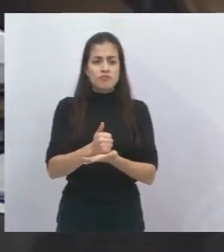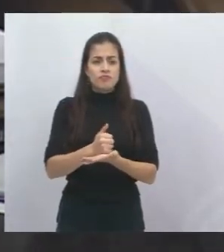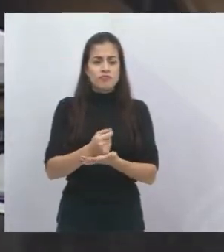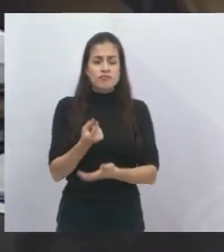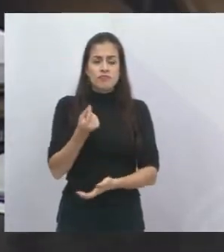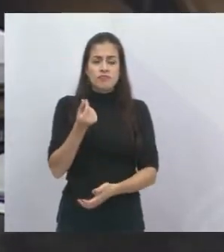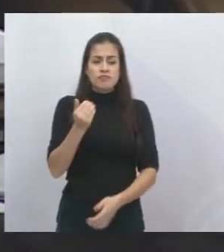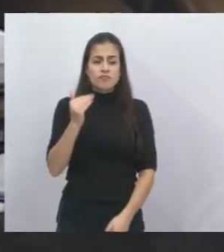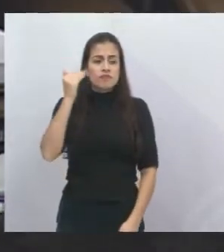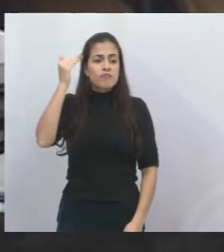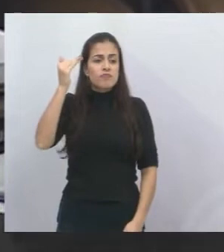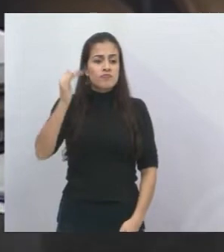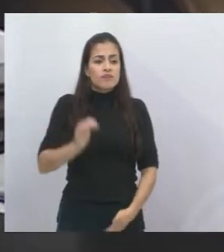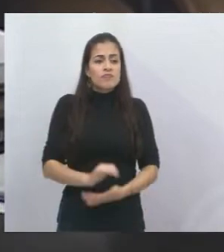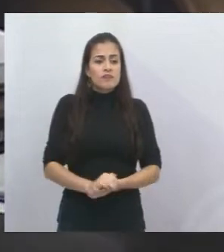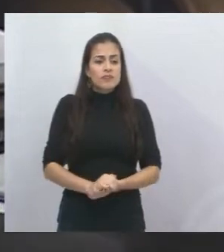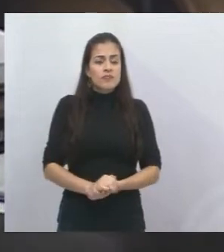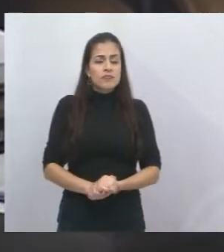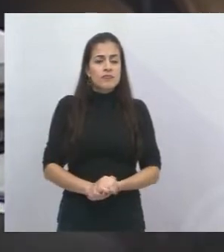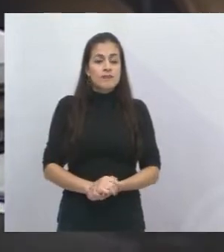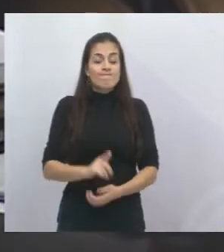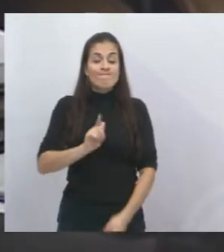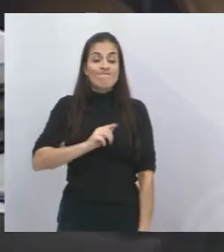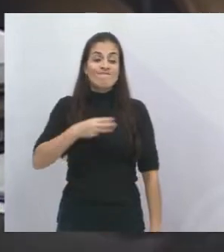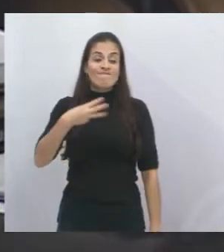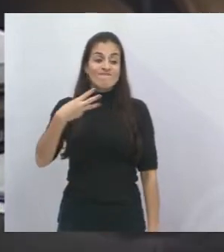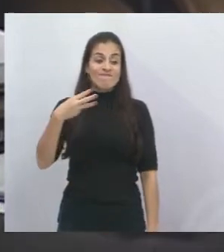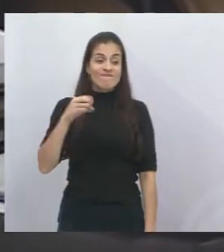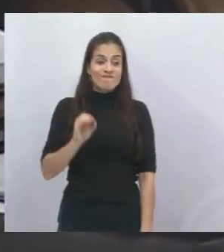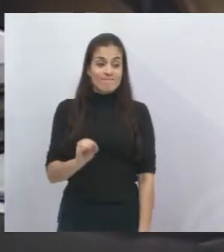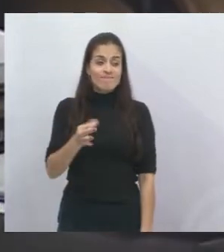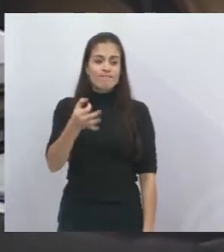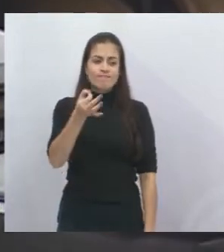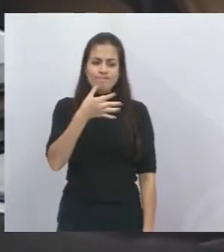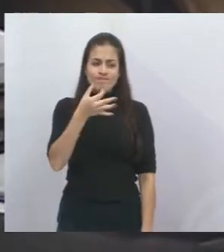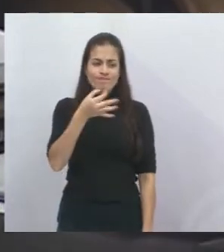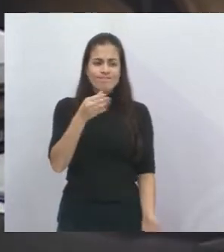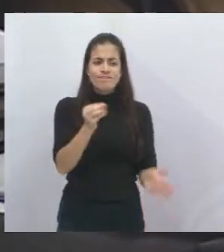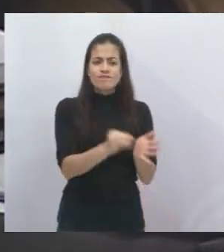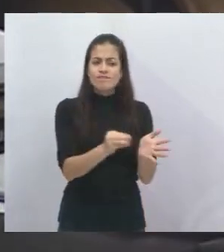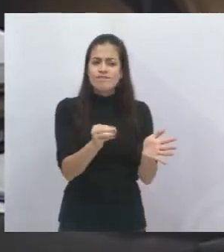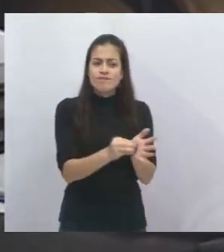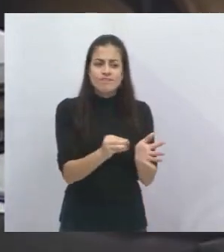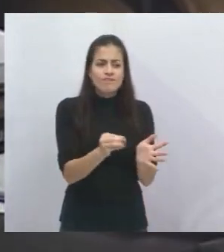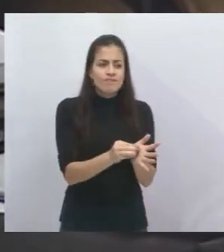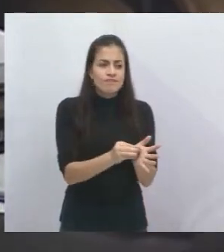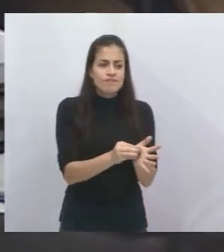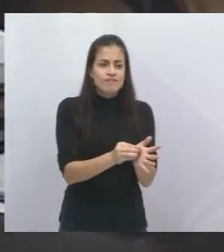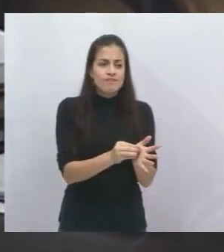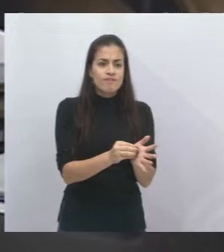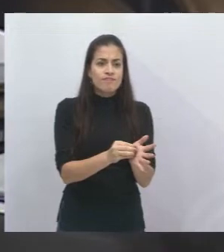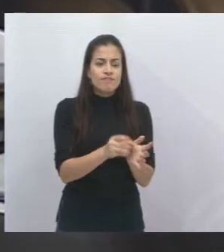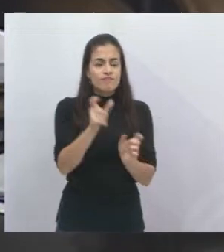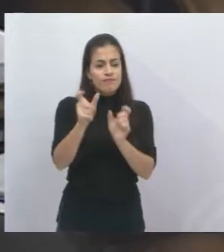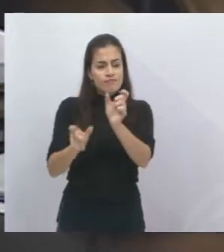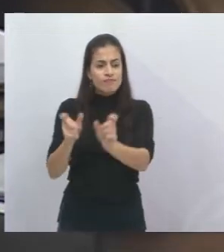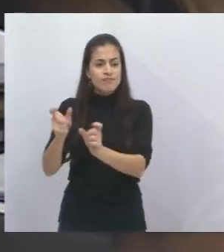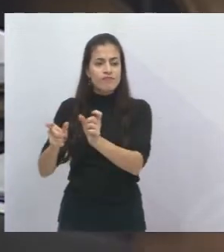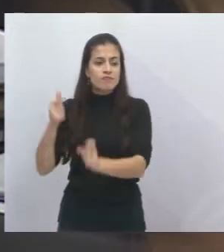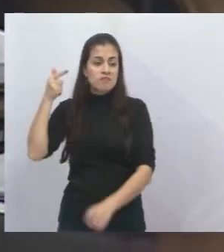medicamentos em falta. 30 medicamentos que as pessoas não conseguem ter acesso. A gente estava falando